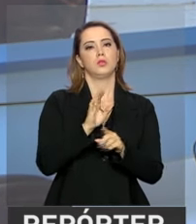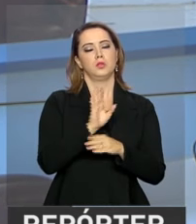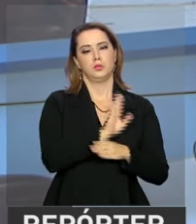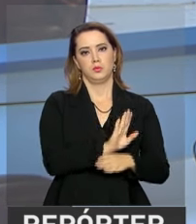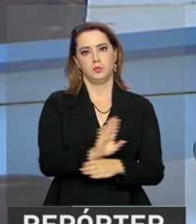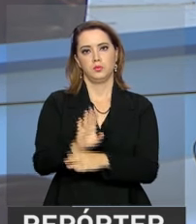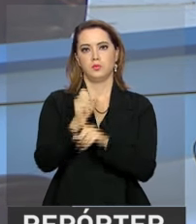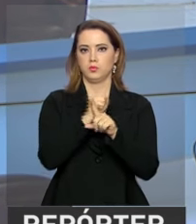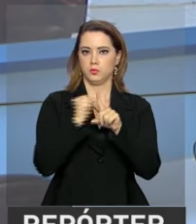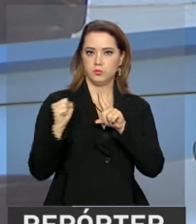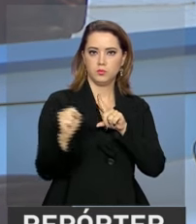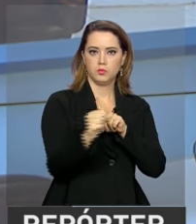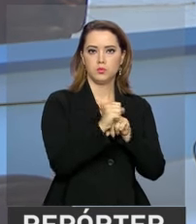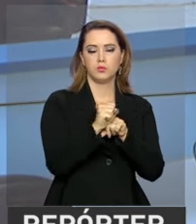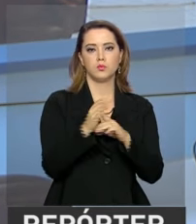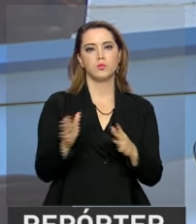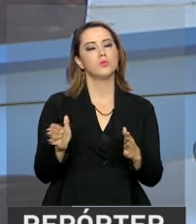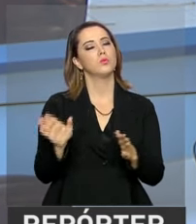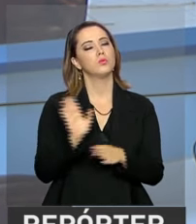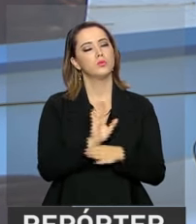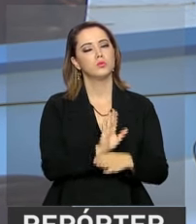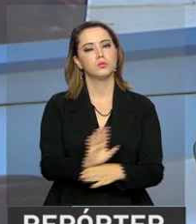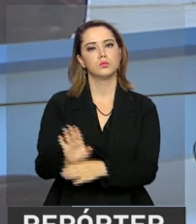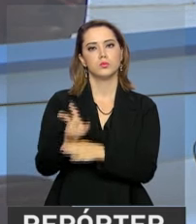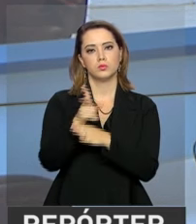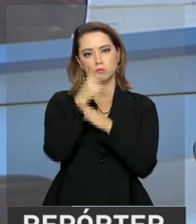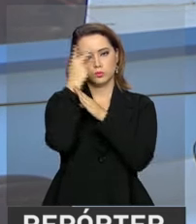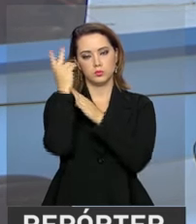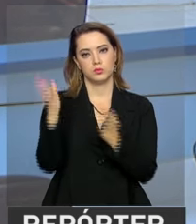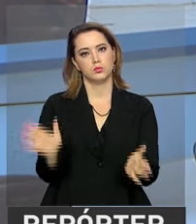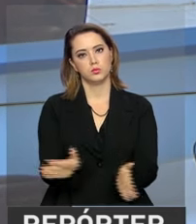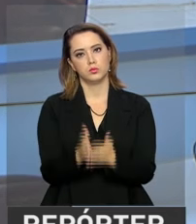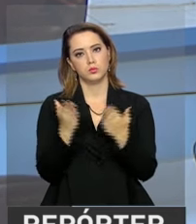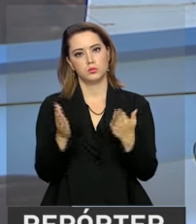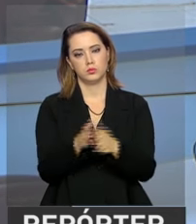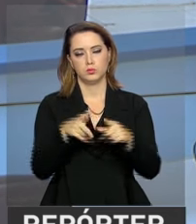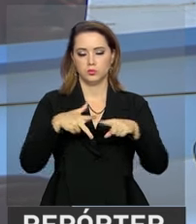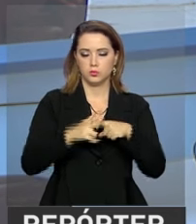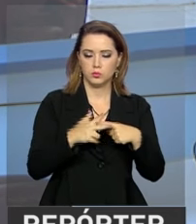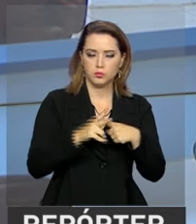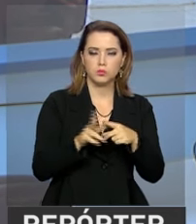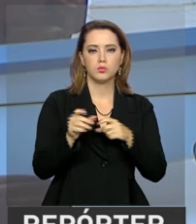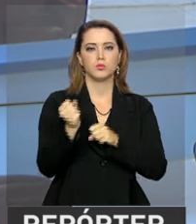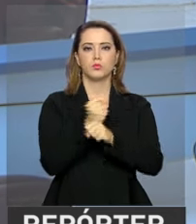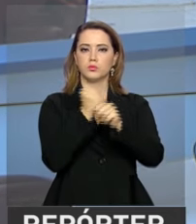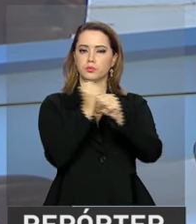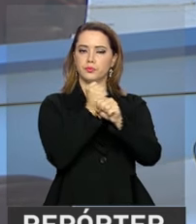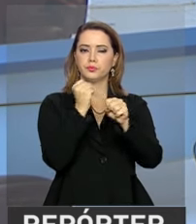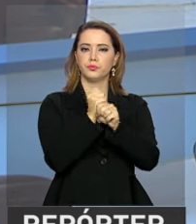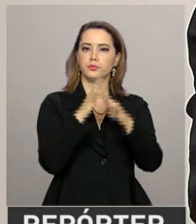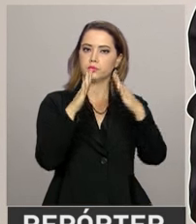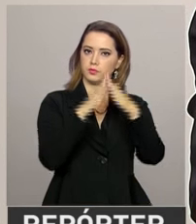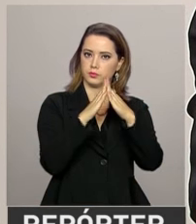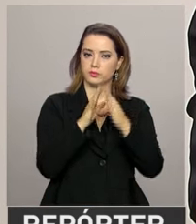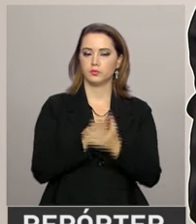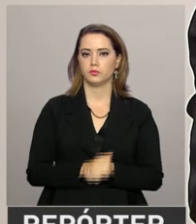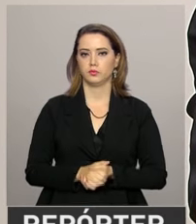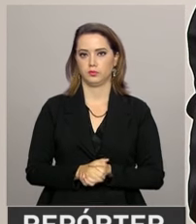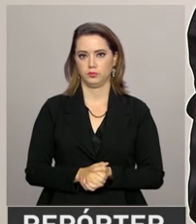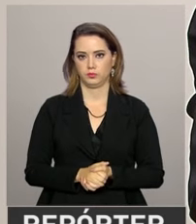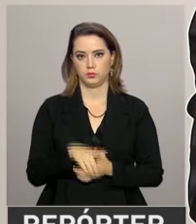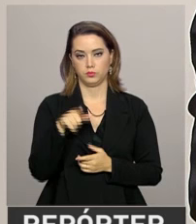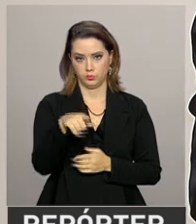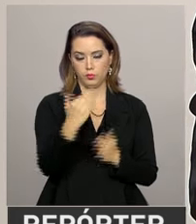ajudar as pessoas de baixa renda a reformar a casa é o que explica o Ministro das cidades Bruno Araújo um